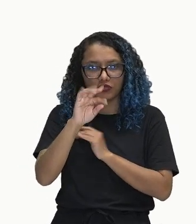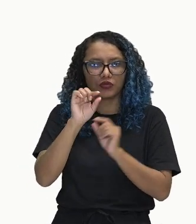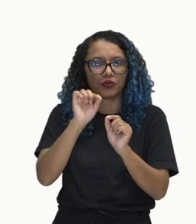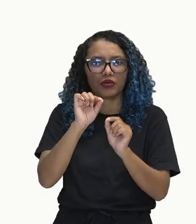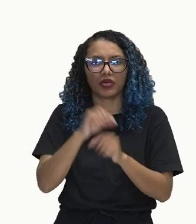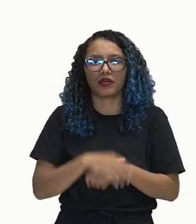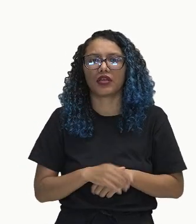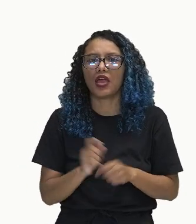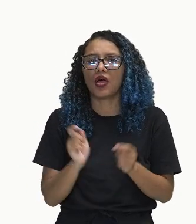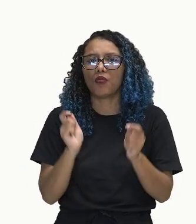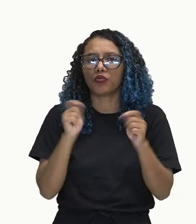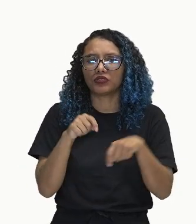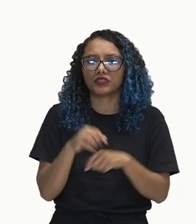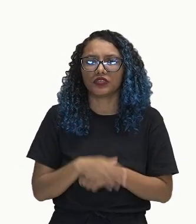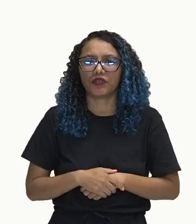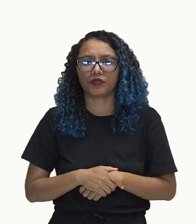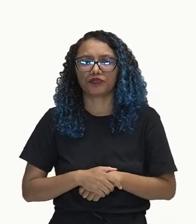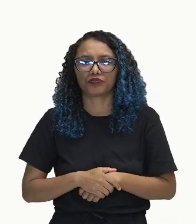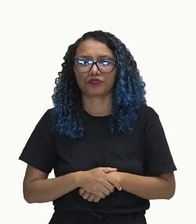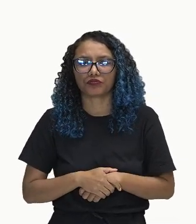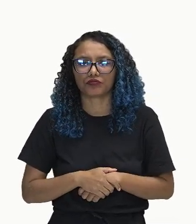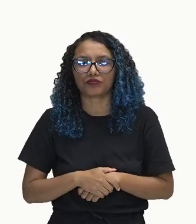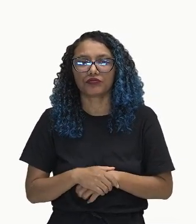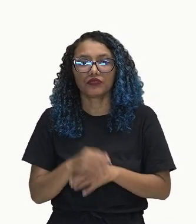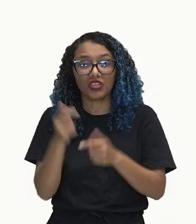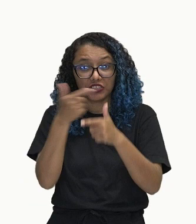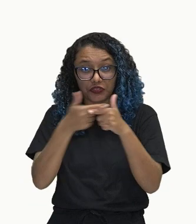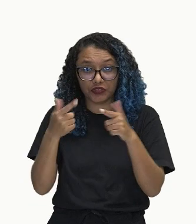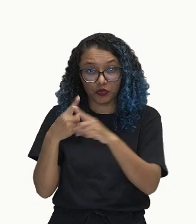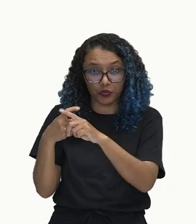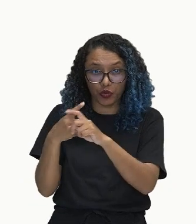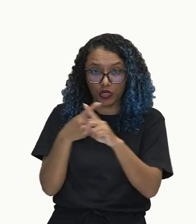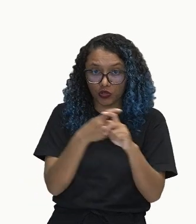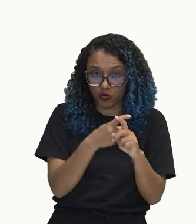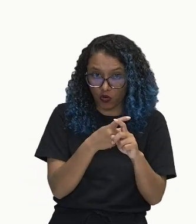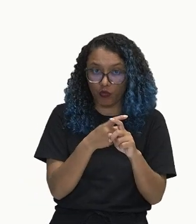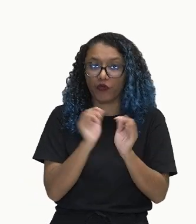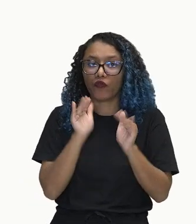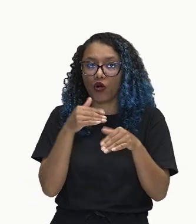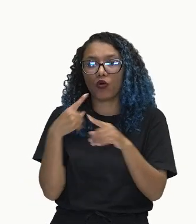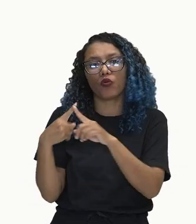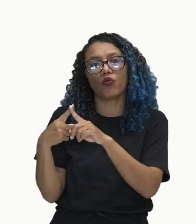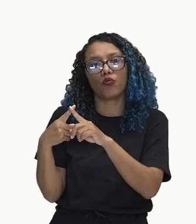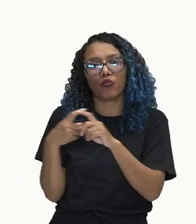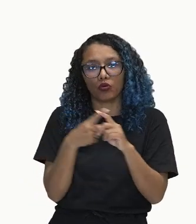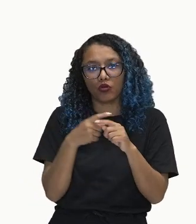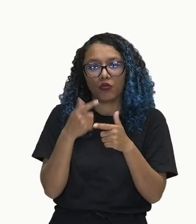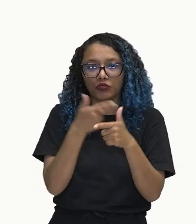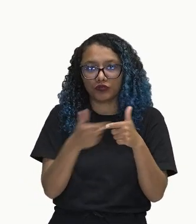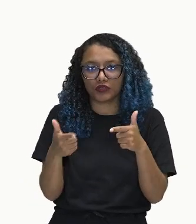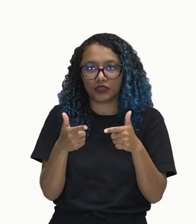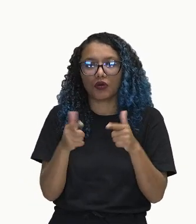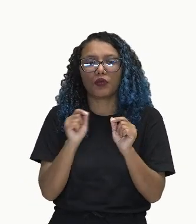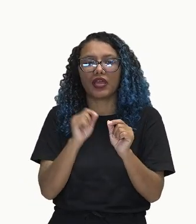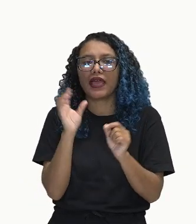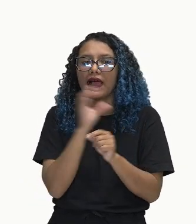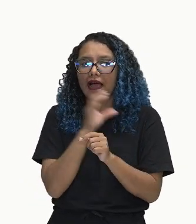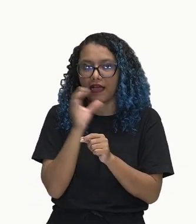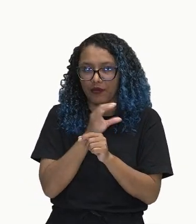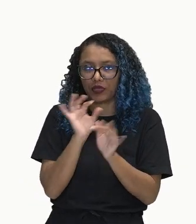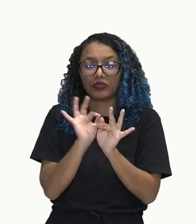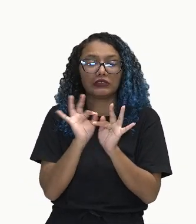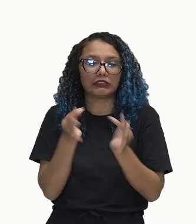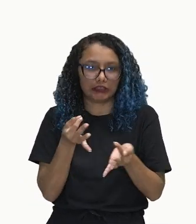de polinômios do tipo x-a, aliás, de uma maneira muito simples e rápida. Ou seja, a gente